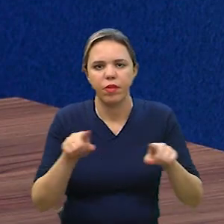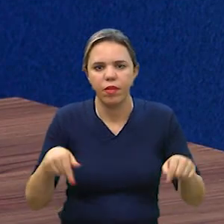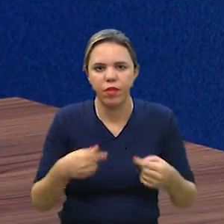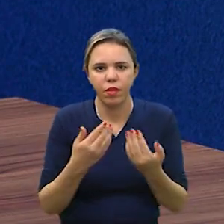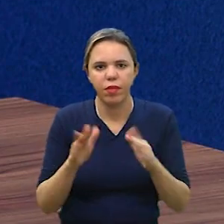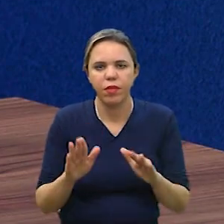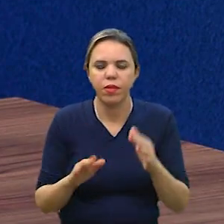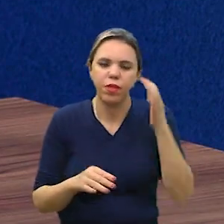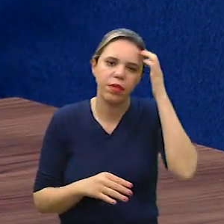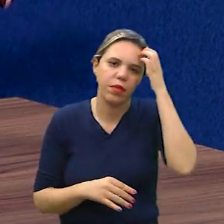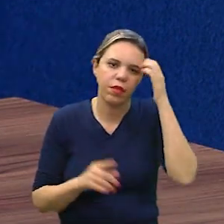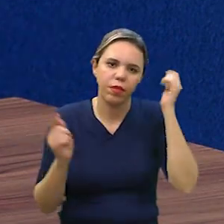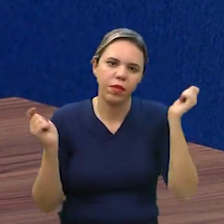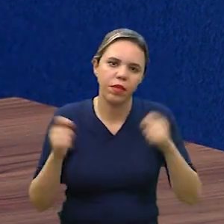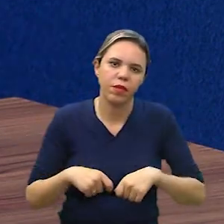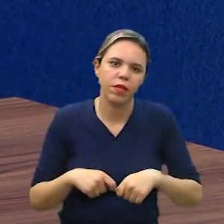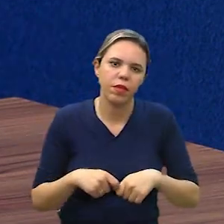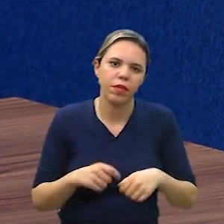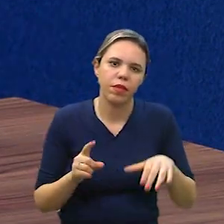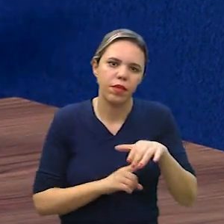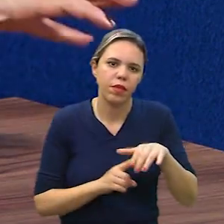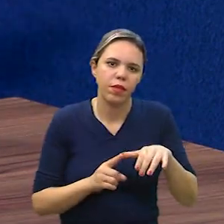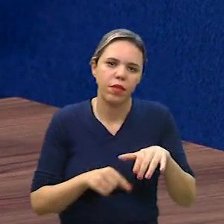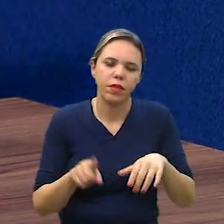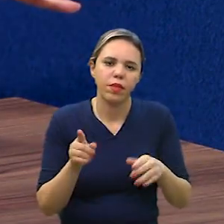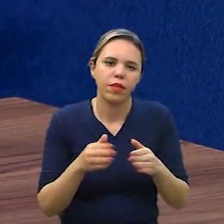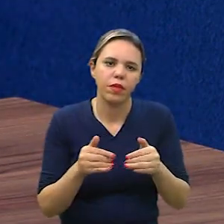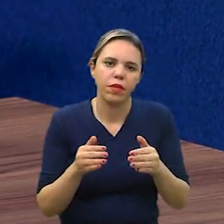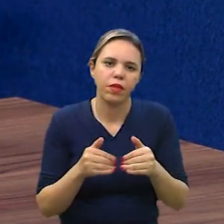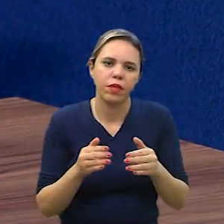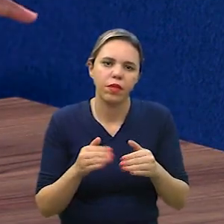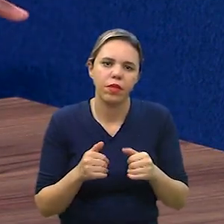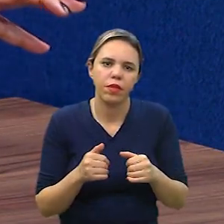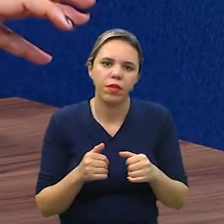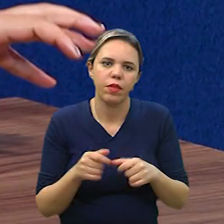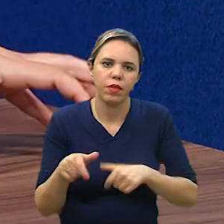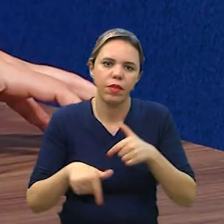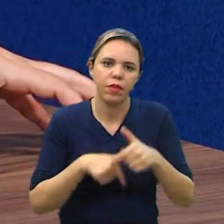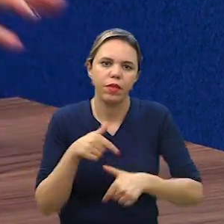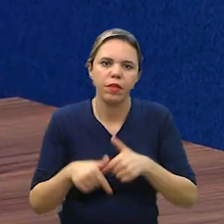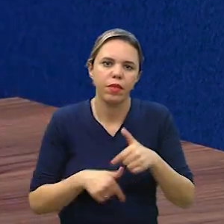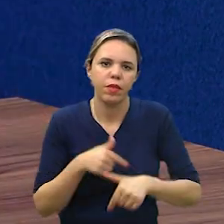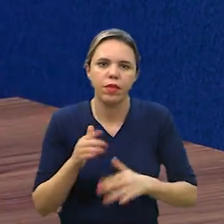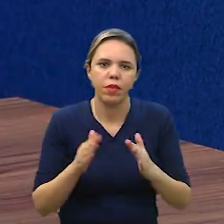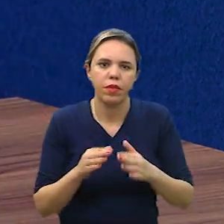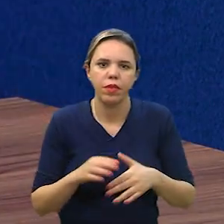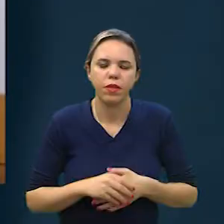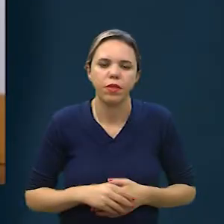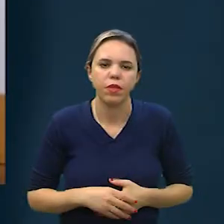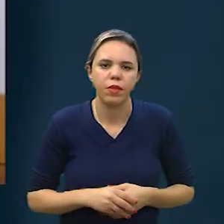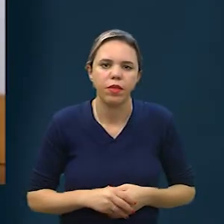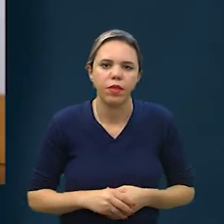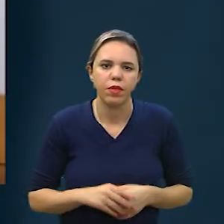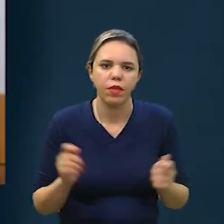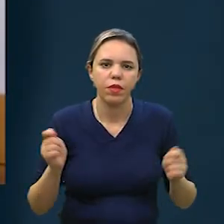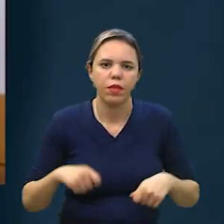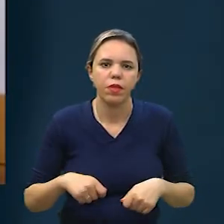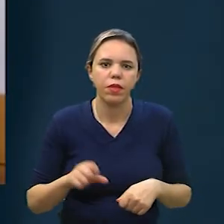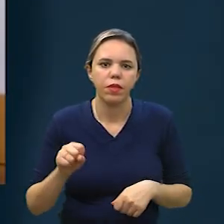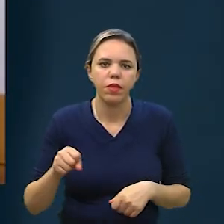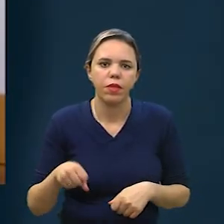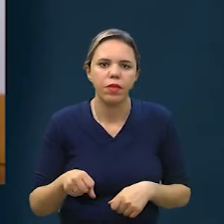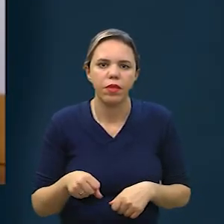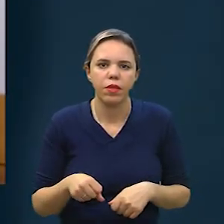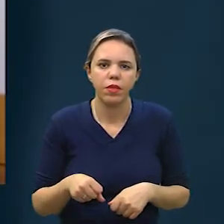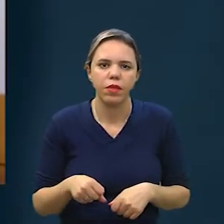salão estar aberto, é possível alguma cliente ainda pedir esse tipo de trabalho em casa? É possível, Mirna,